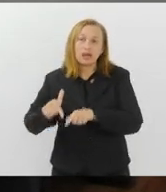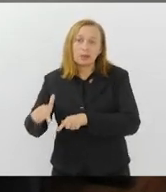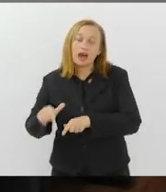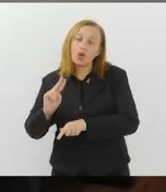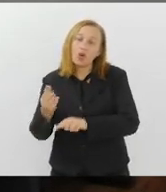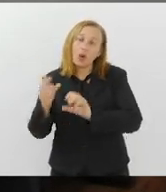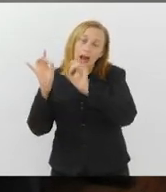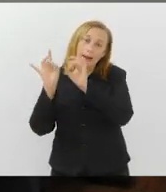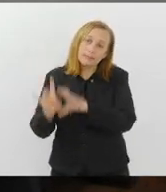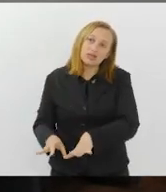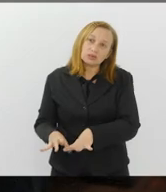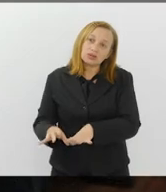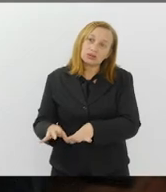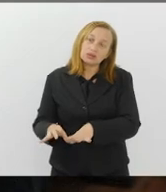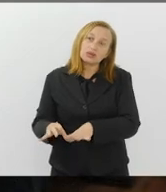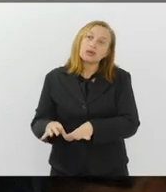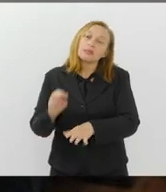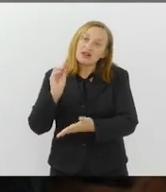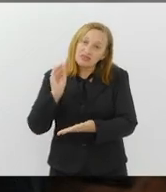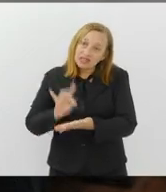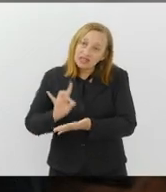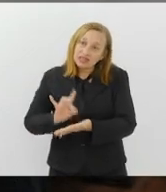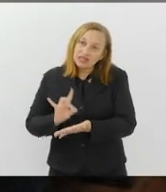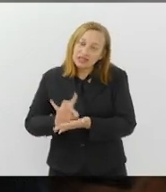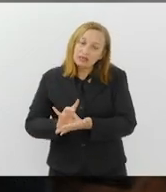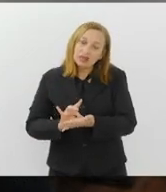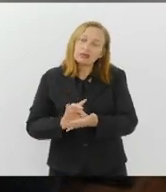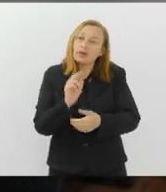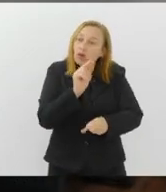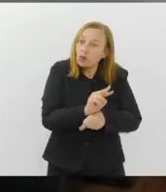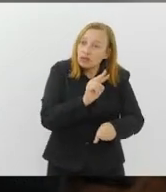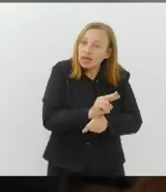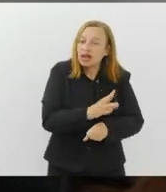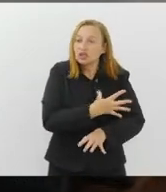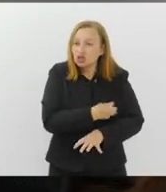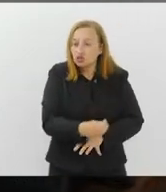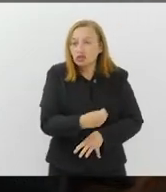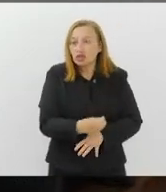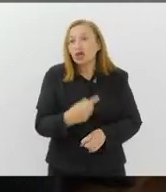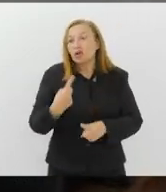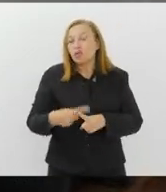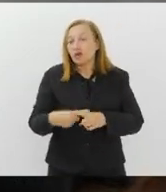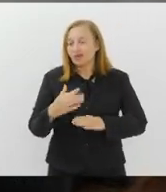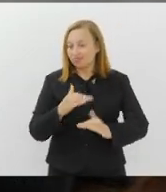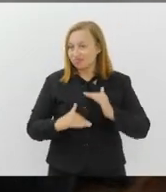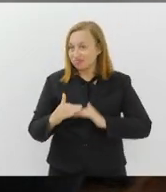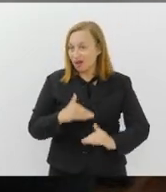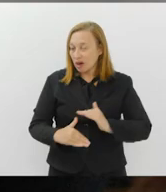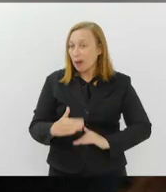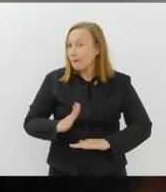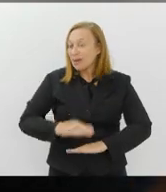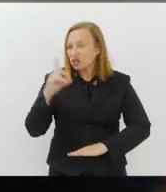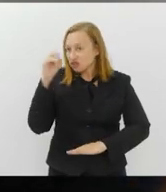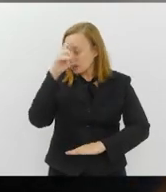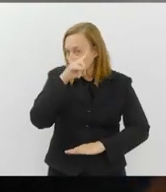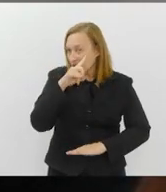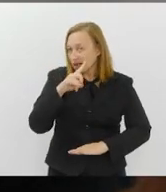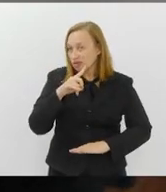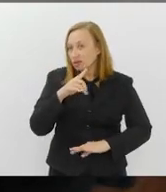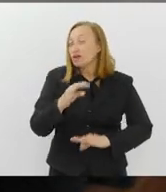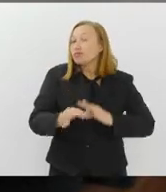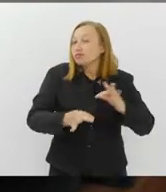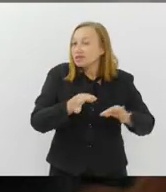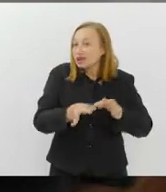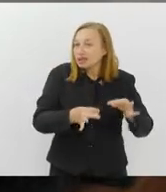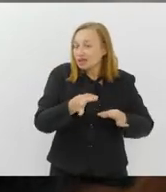abandonam o emprego para virar, de fato, o cuidador dos pais. Até porque, havendo regressão, há maior dificuldade de contratar cuidadores